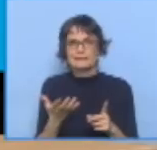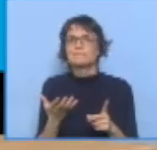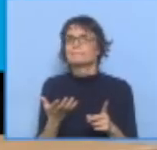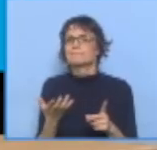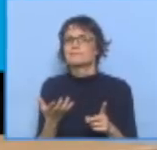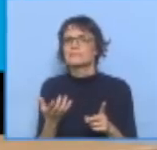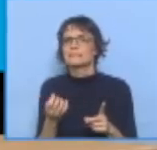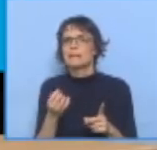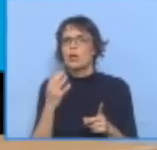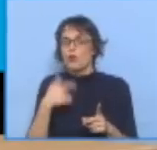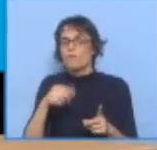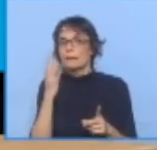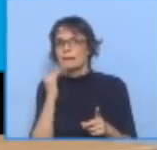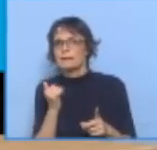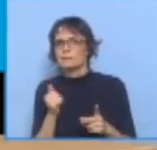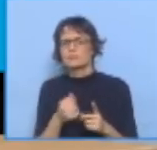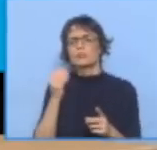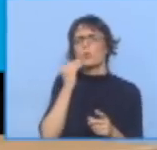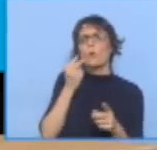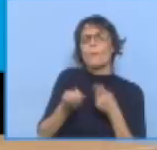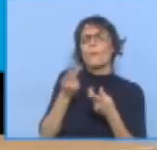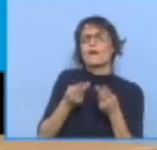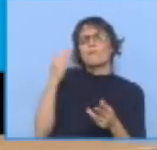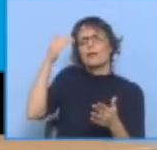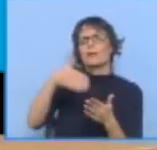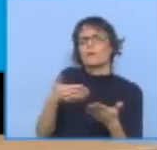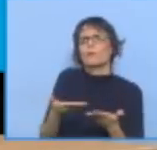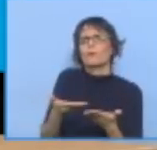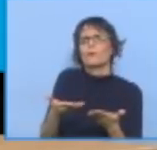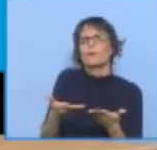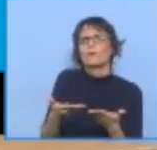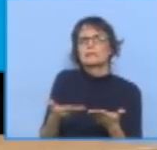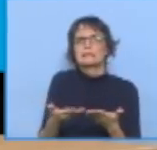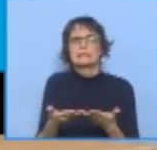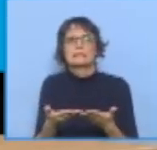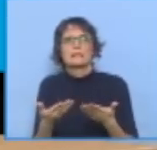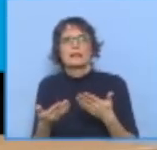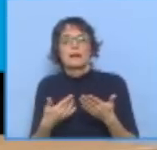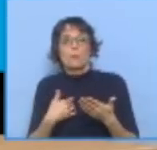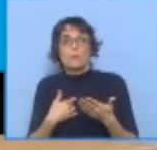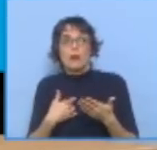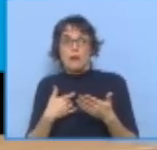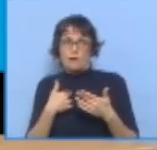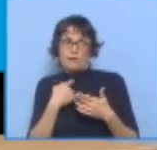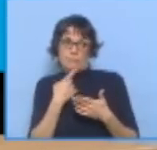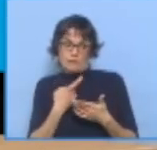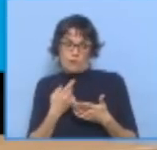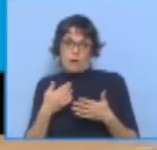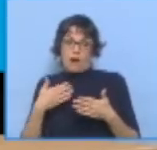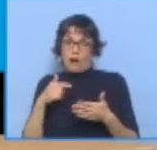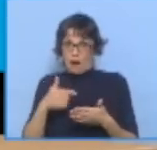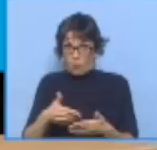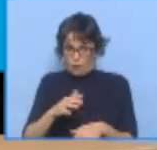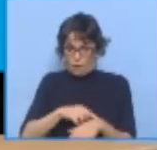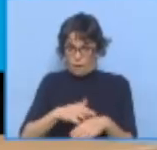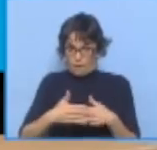de todo este projeto? O resultado, eu diria, neste momento estamos numa fase, neste